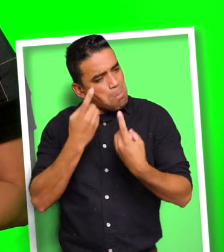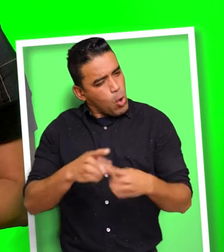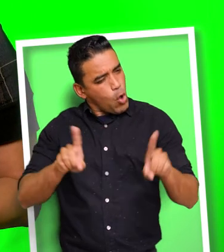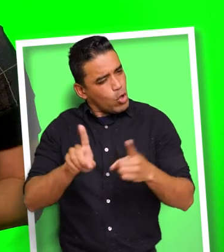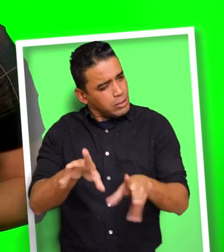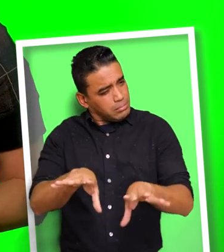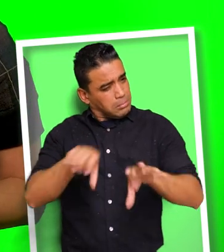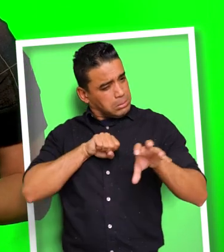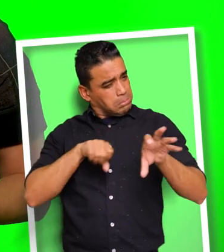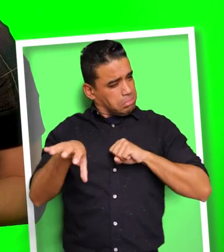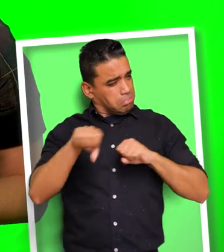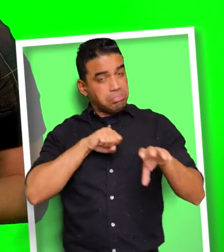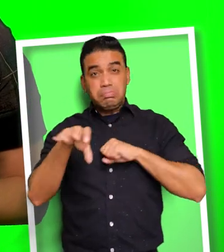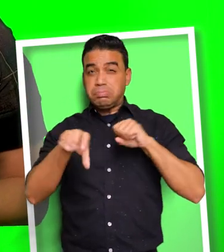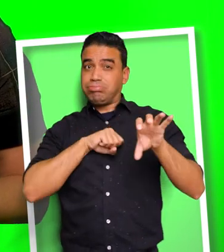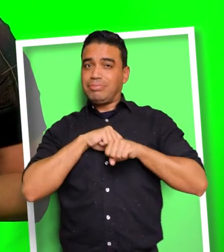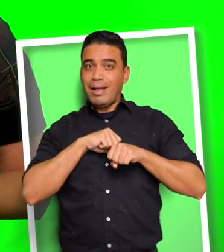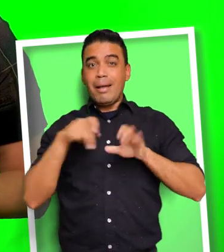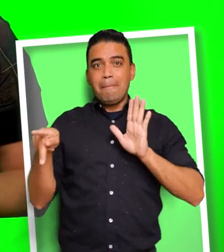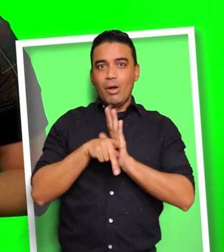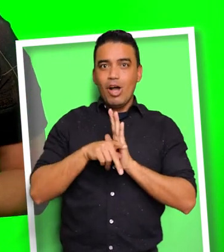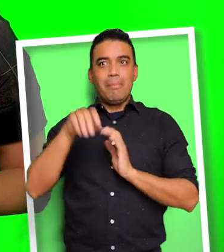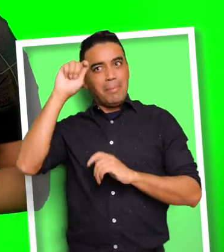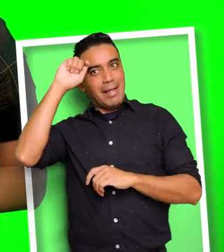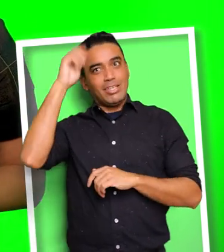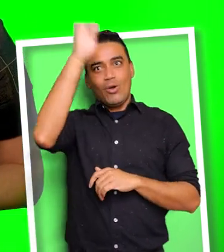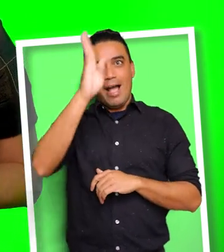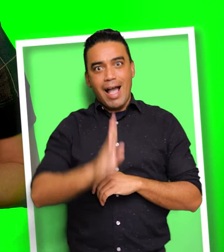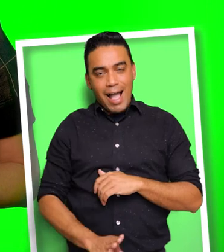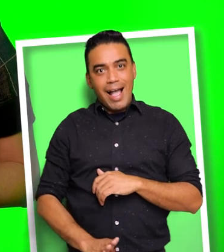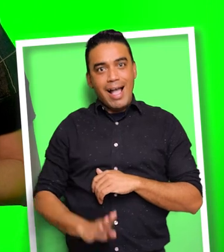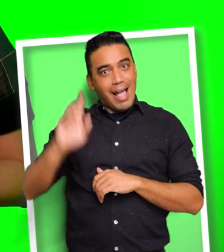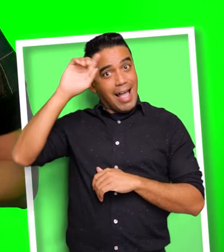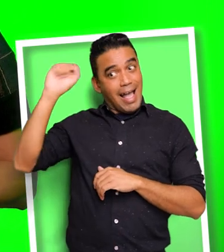musicalidade afro-brasileira, e elas aparecem